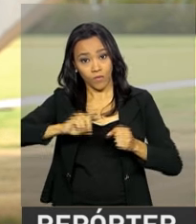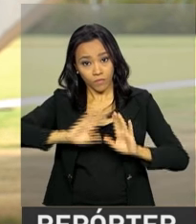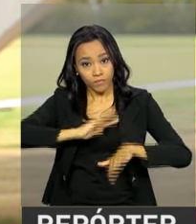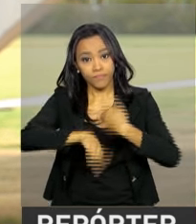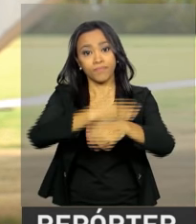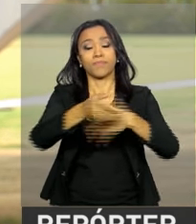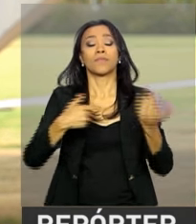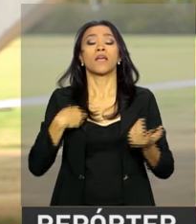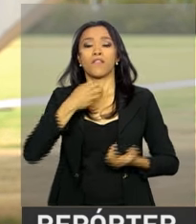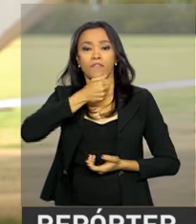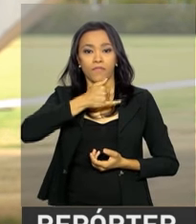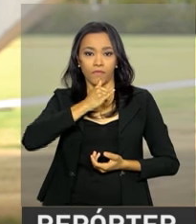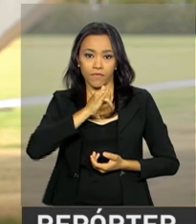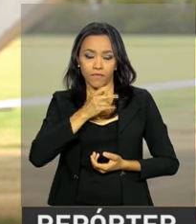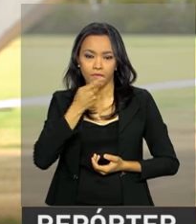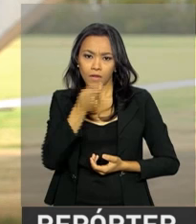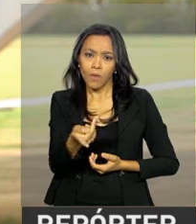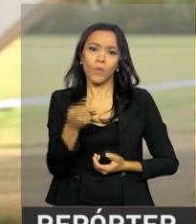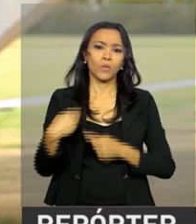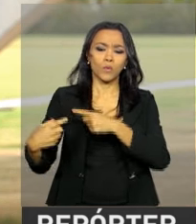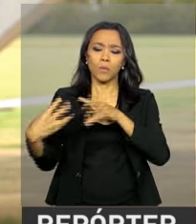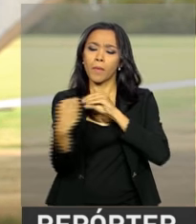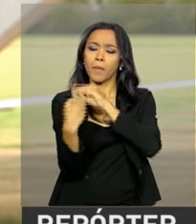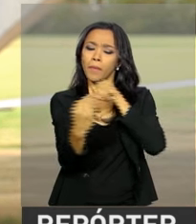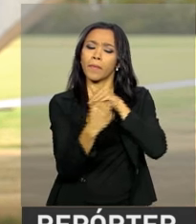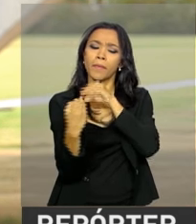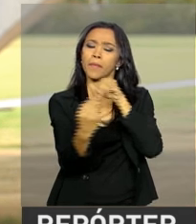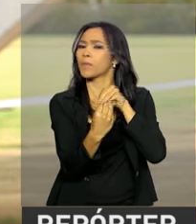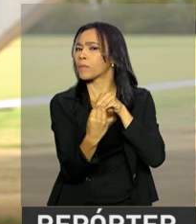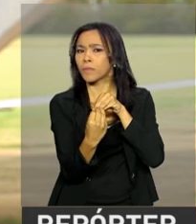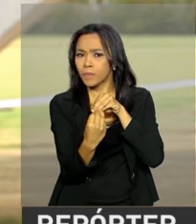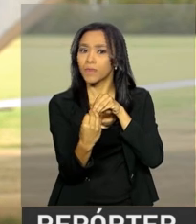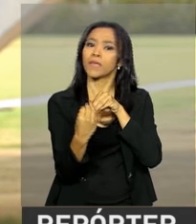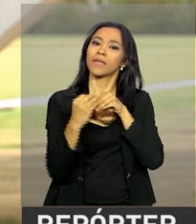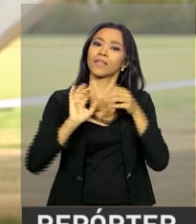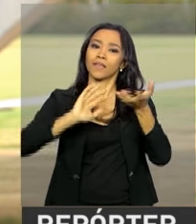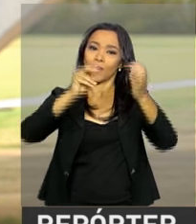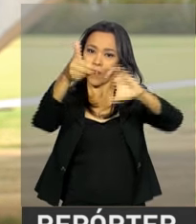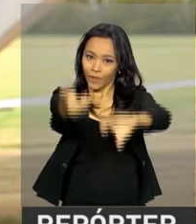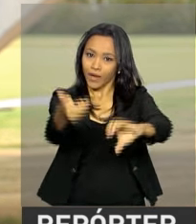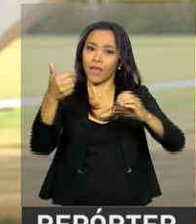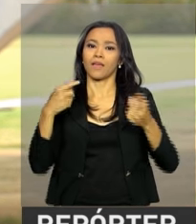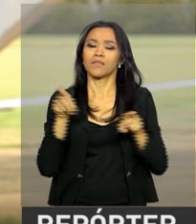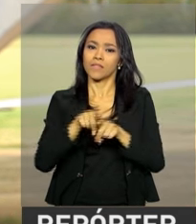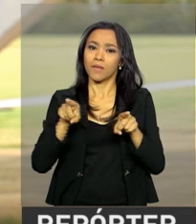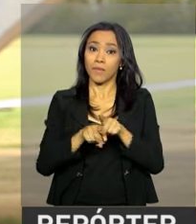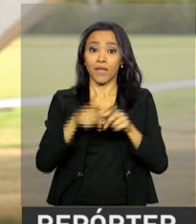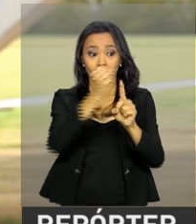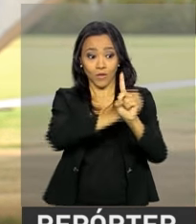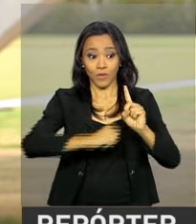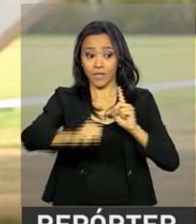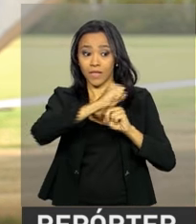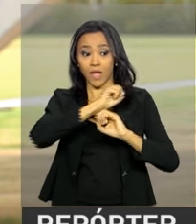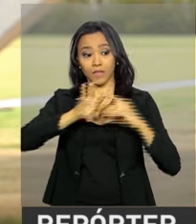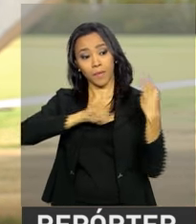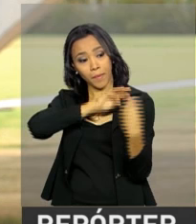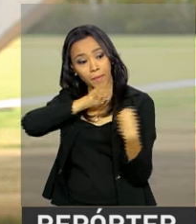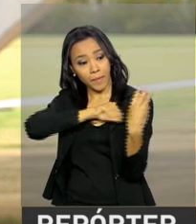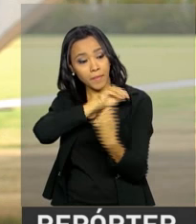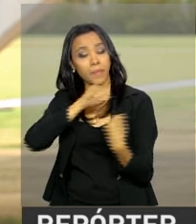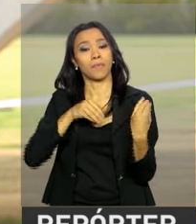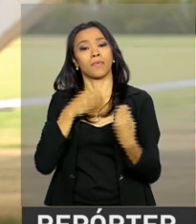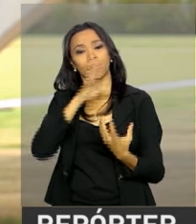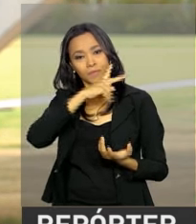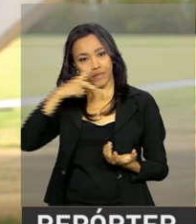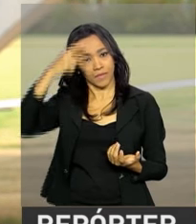Planalto, o presidente citou o diálogo que o governo tem mantido com o Congresso Nacional e também com a sociedade civil e